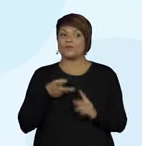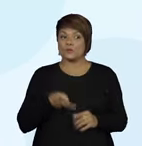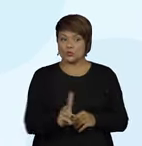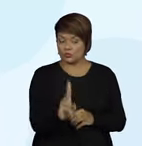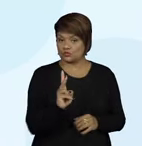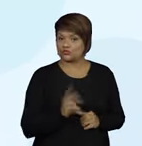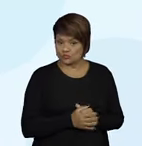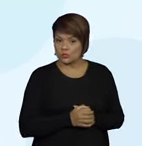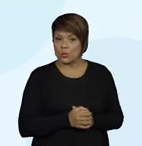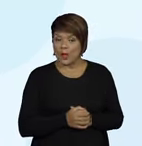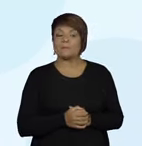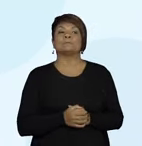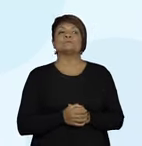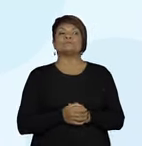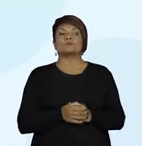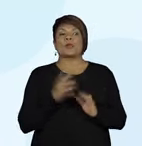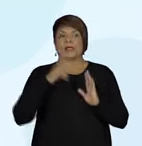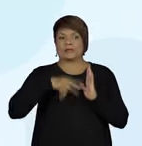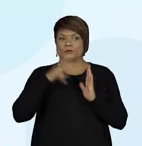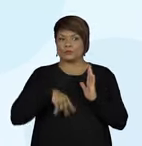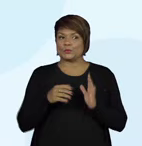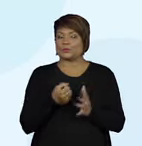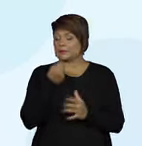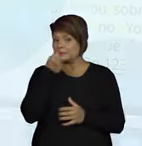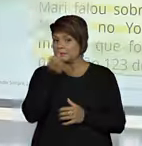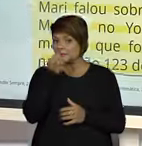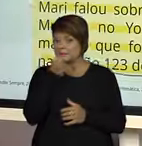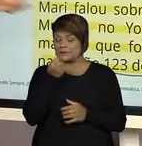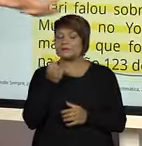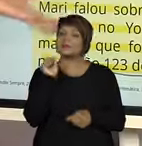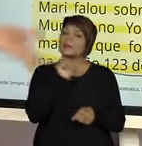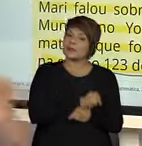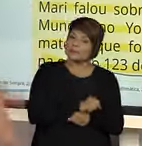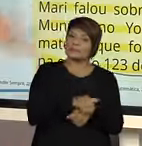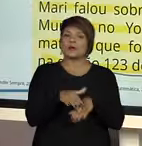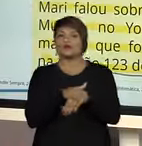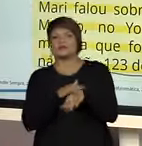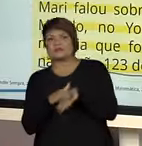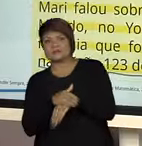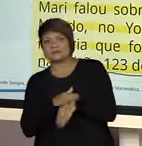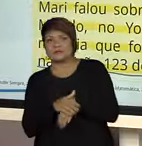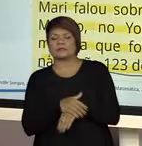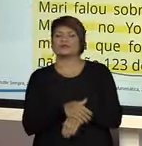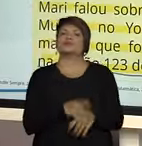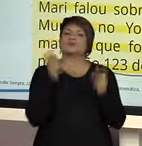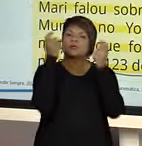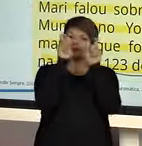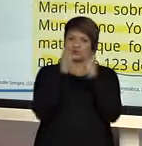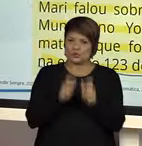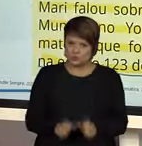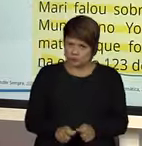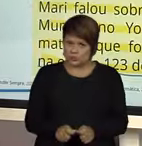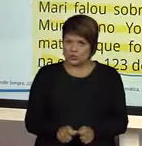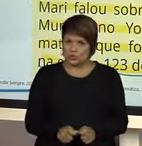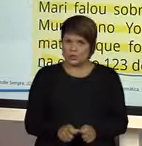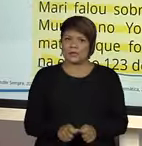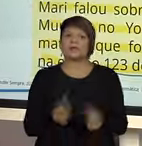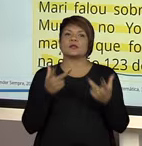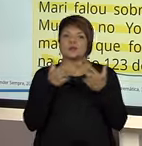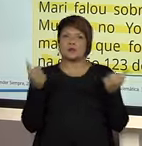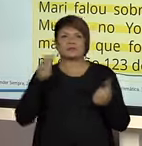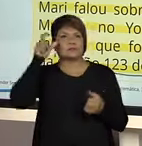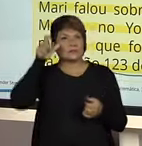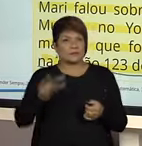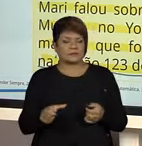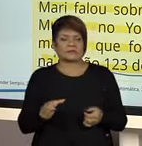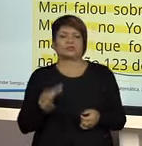continuar a leitura dessa entrevista e daí a gente vai parando e conversando sobre a estrutura da entrevista e coisas